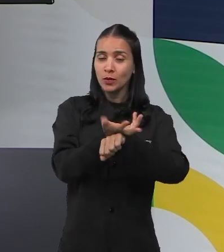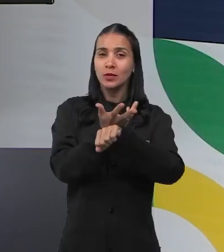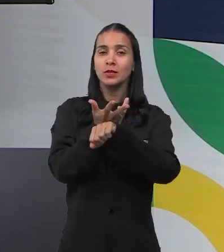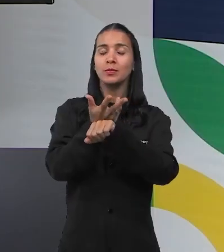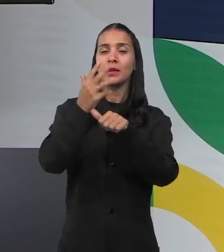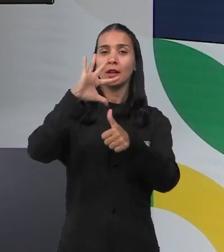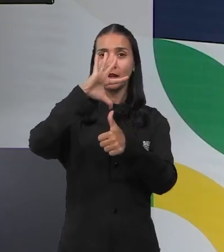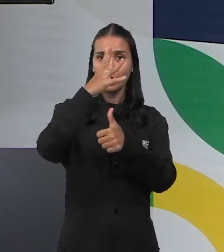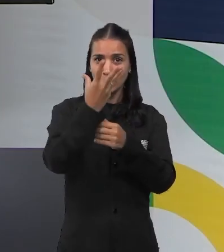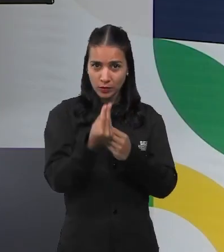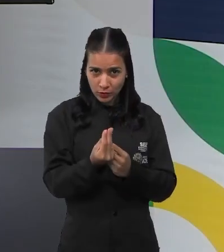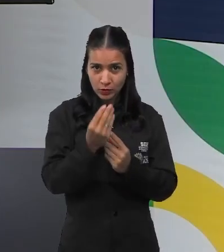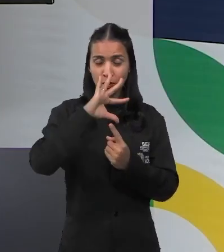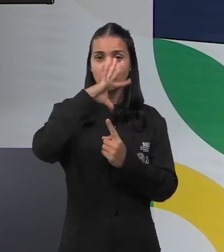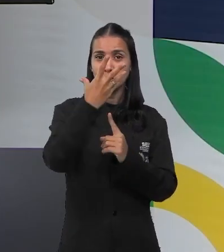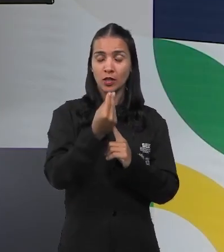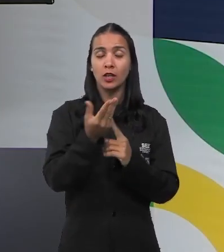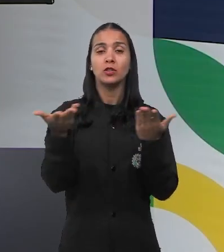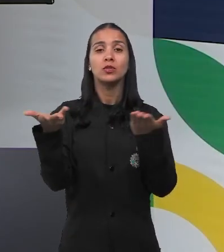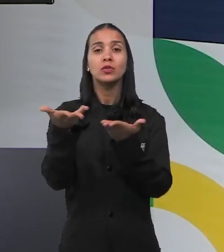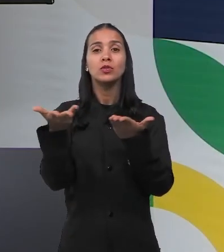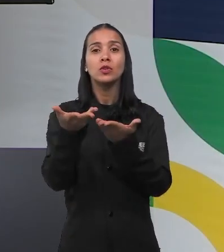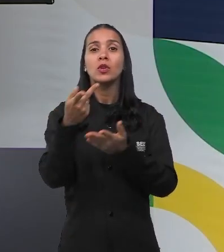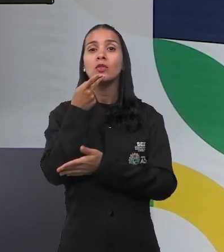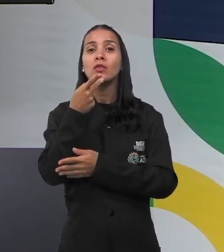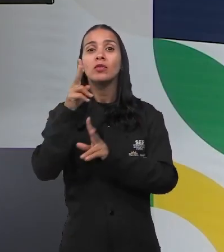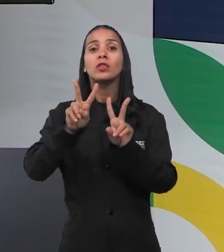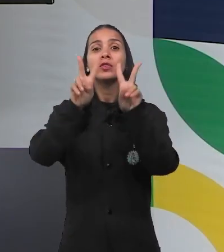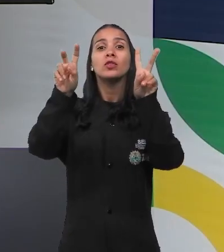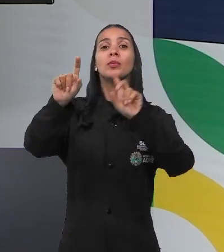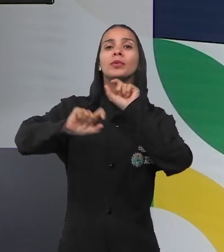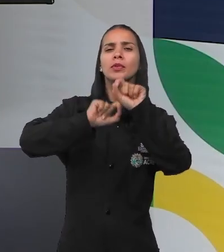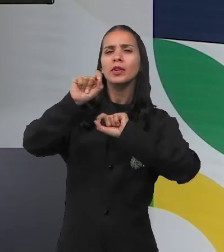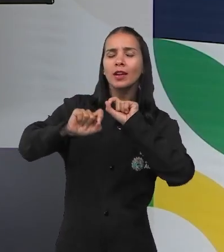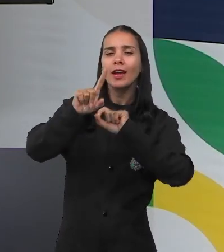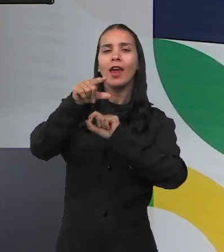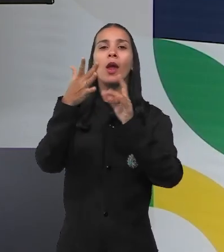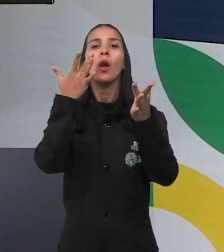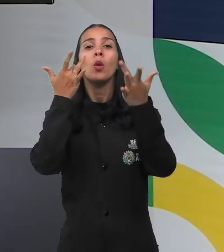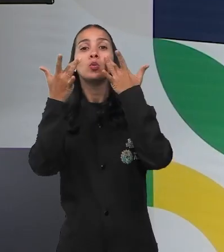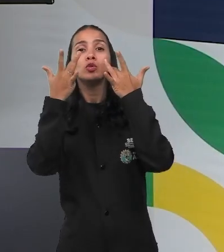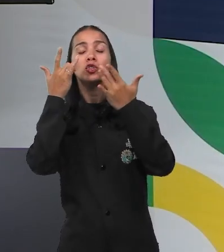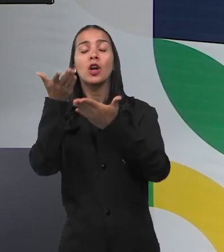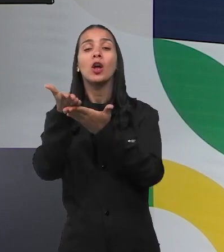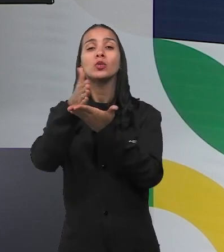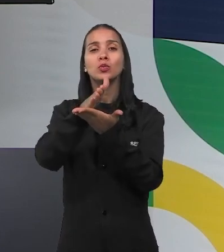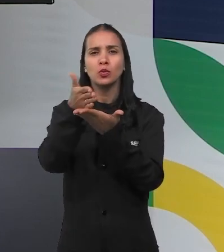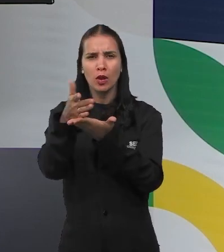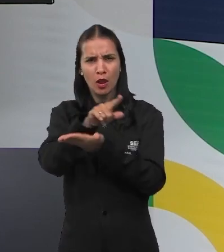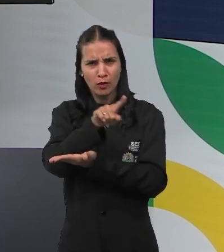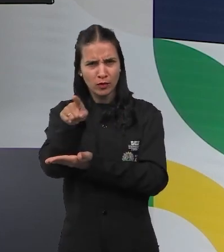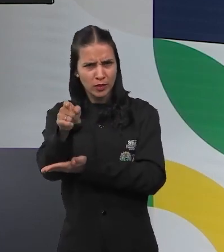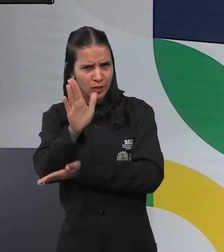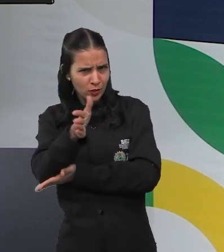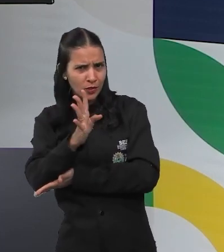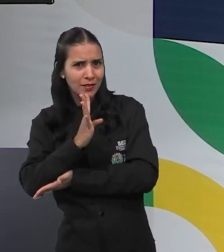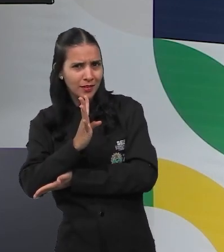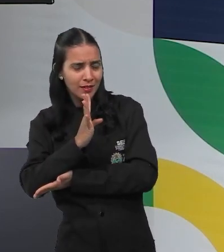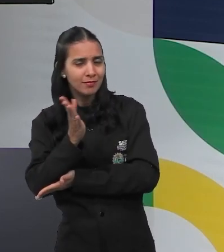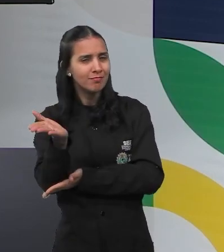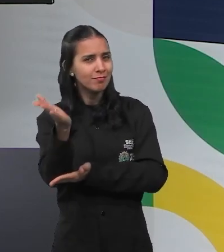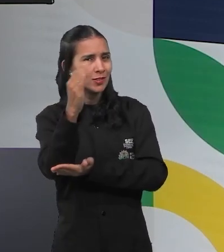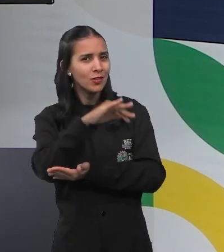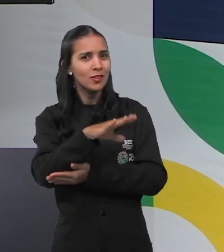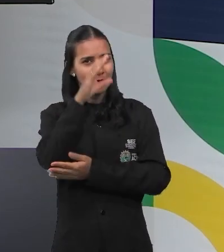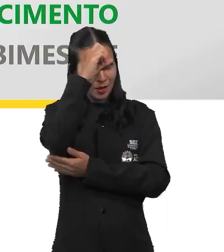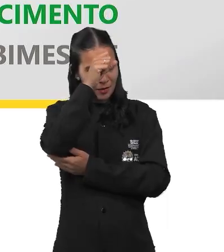uma modalidade nova de teatro, que é o teatro híbrido. Você já ouviu falar nessa modalidade? Vamos conhecer um pouquinho